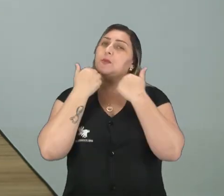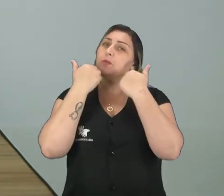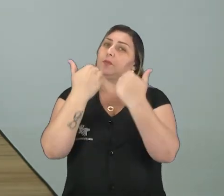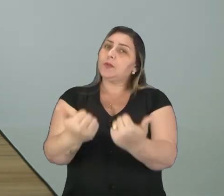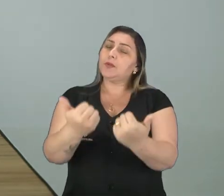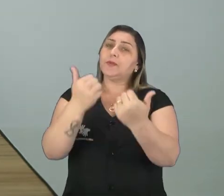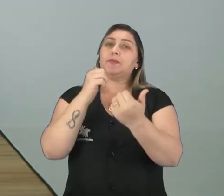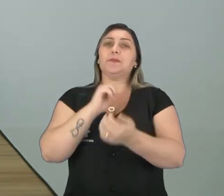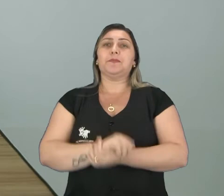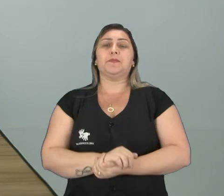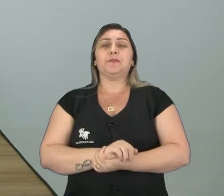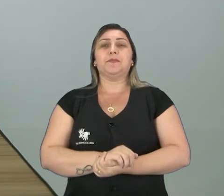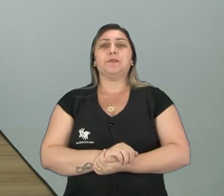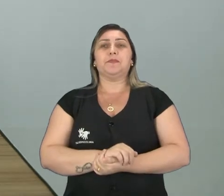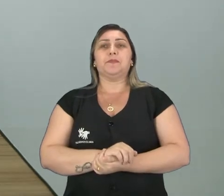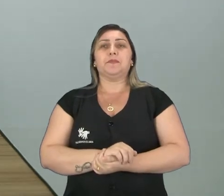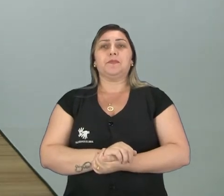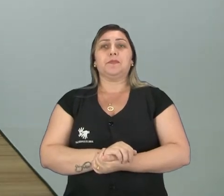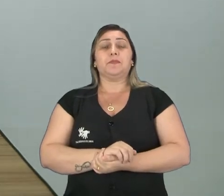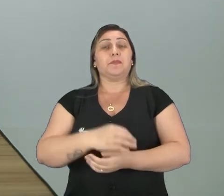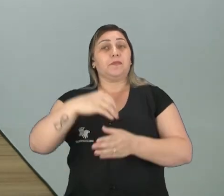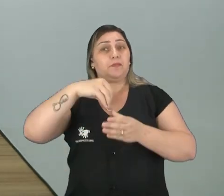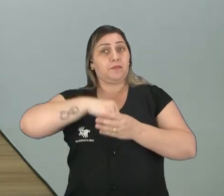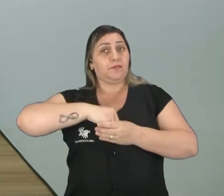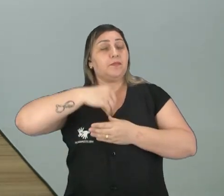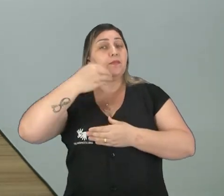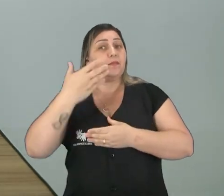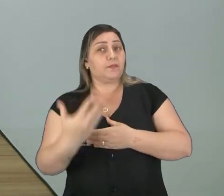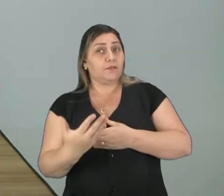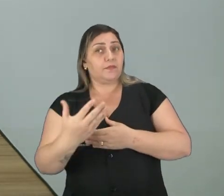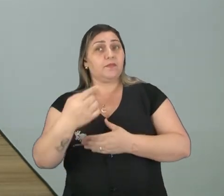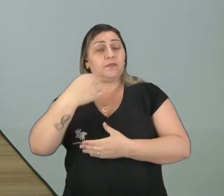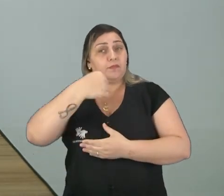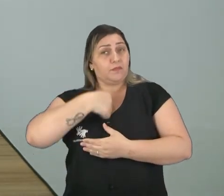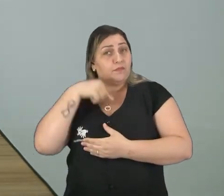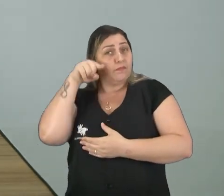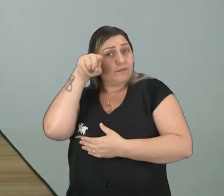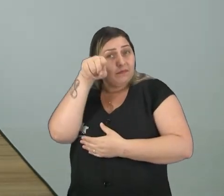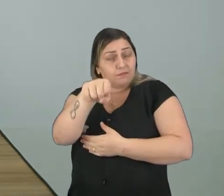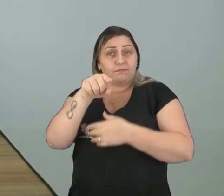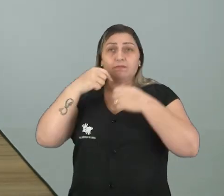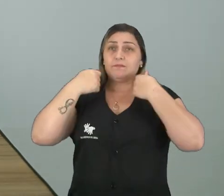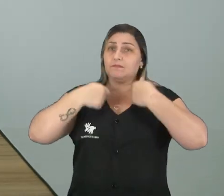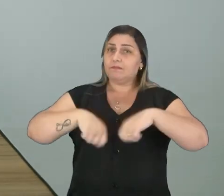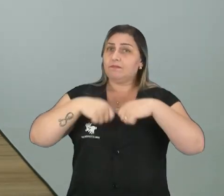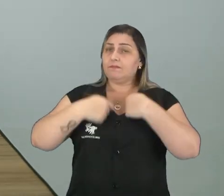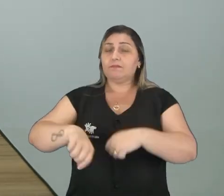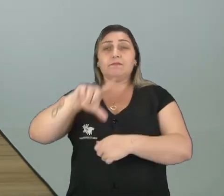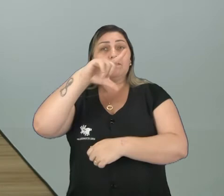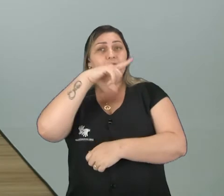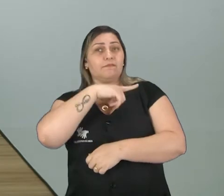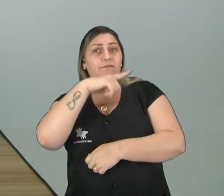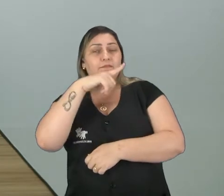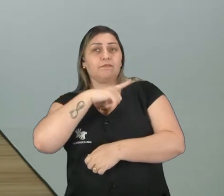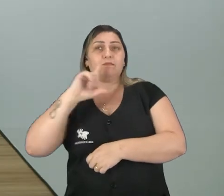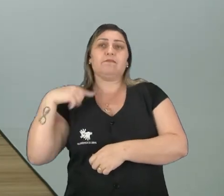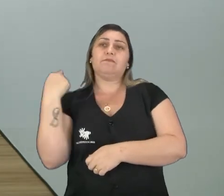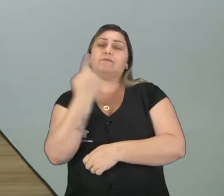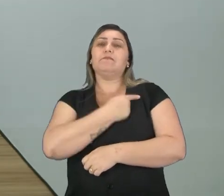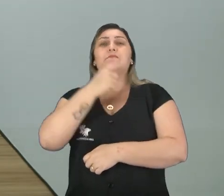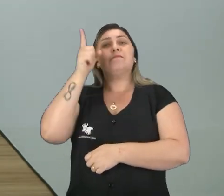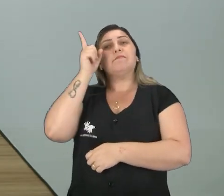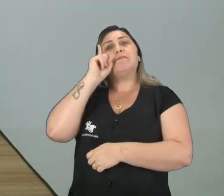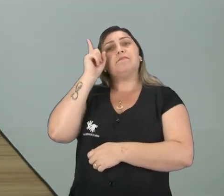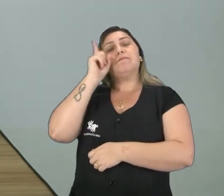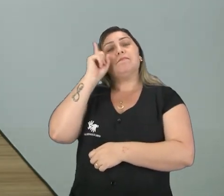bem. Então, as atitudes que eu e você precisamos ter no nosso